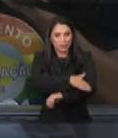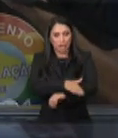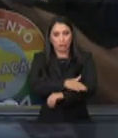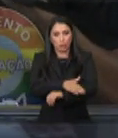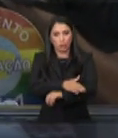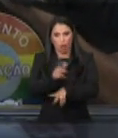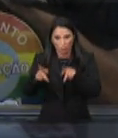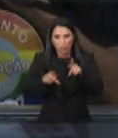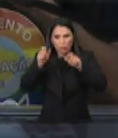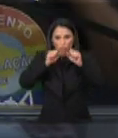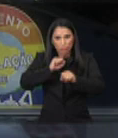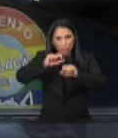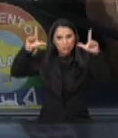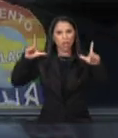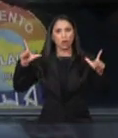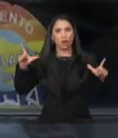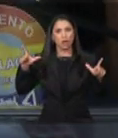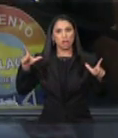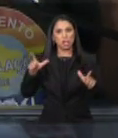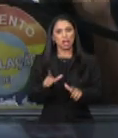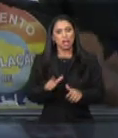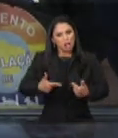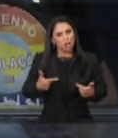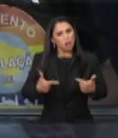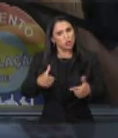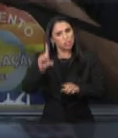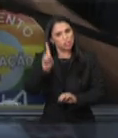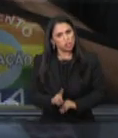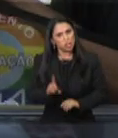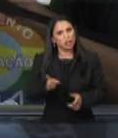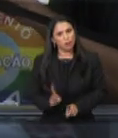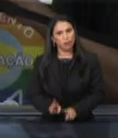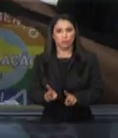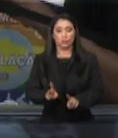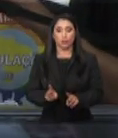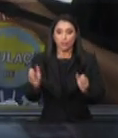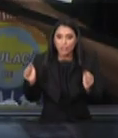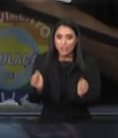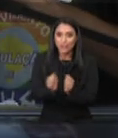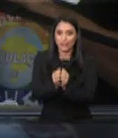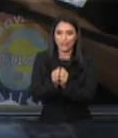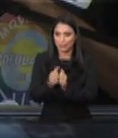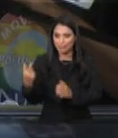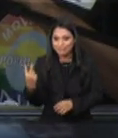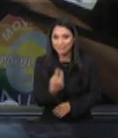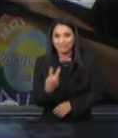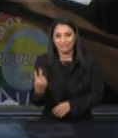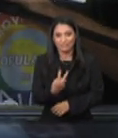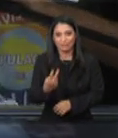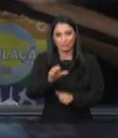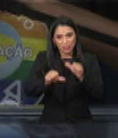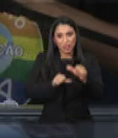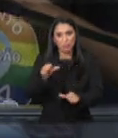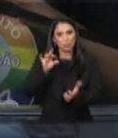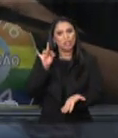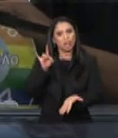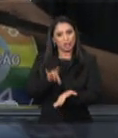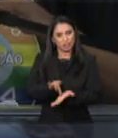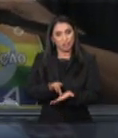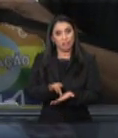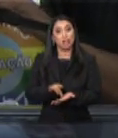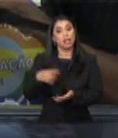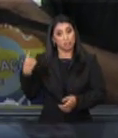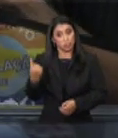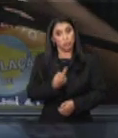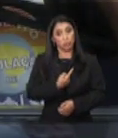povo brasileiro pois a luta por direitos persistem e continua vamos juntos e juntas mudar essa realidade Pois é também é nossa